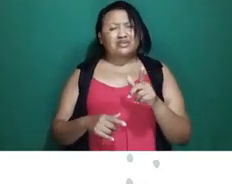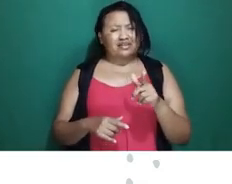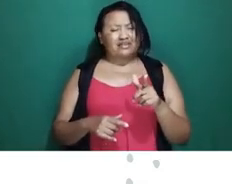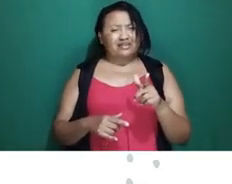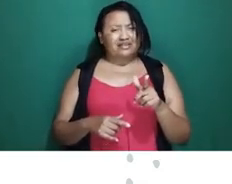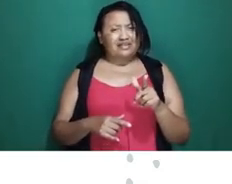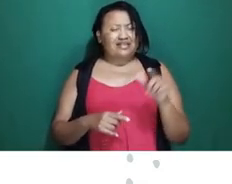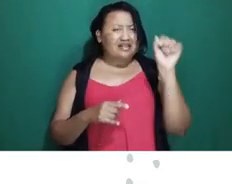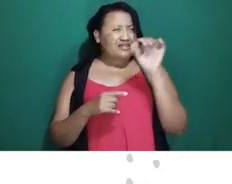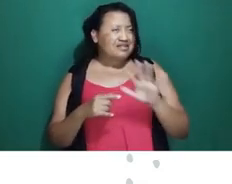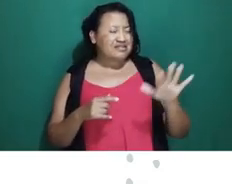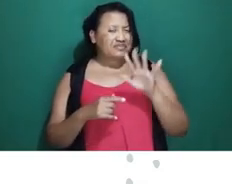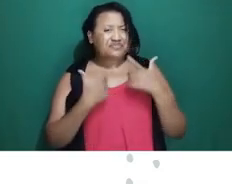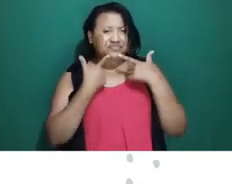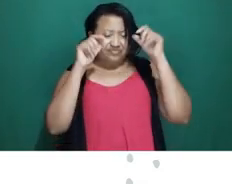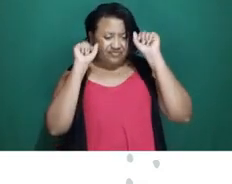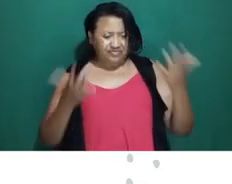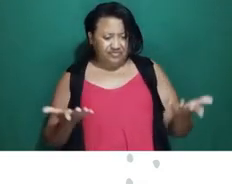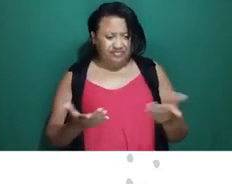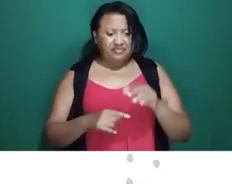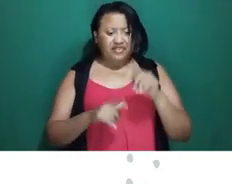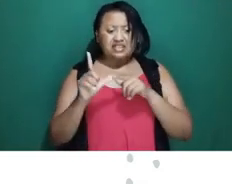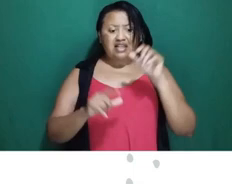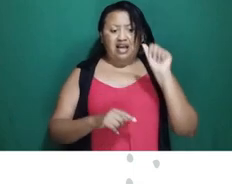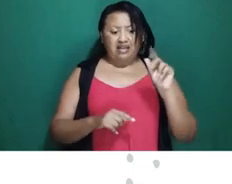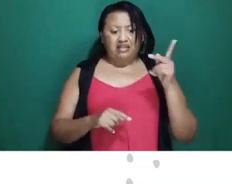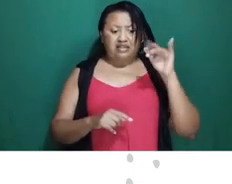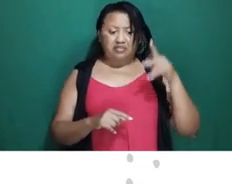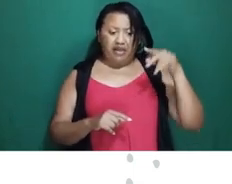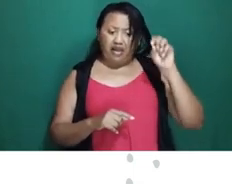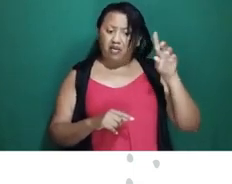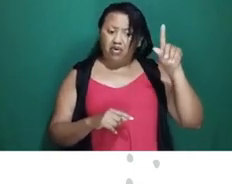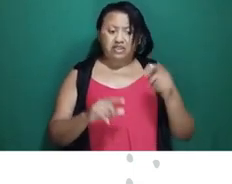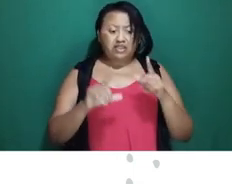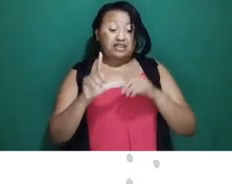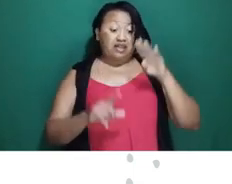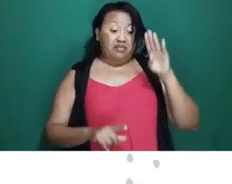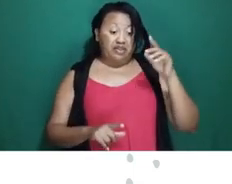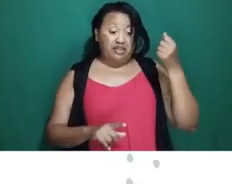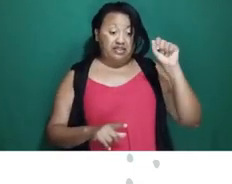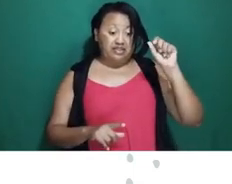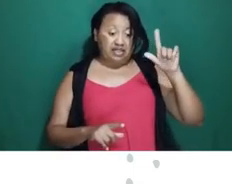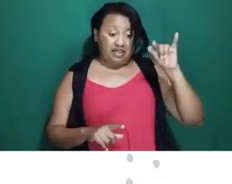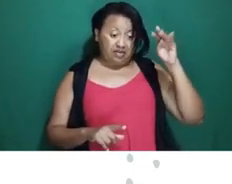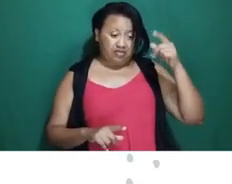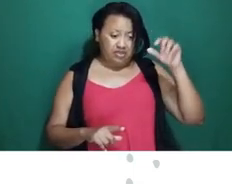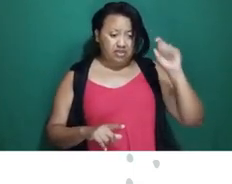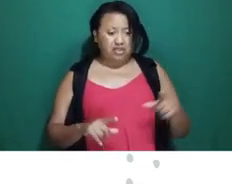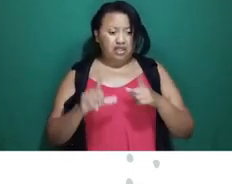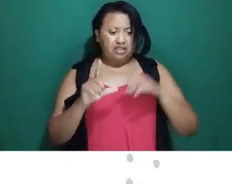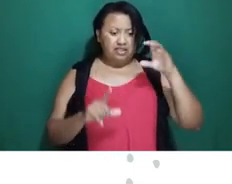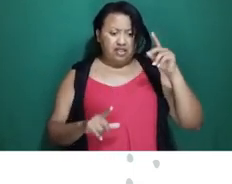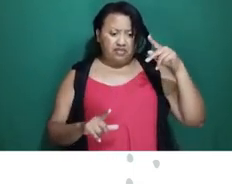letra a hipérboletas silepse letra C perífrase letra D metáfora